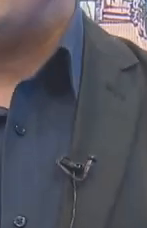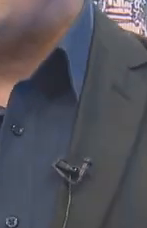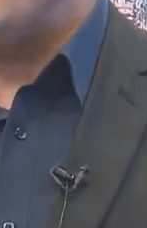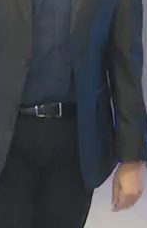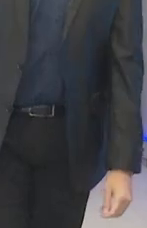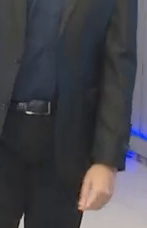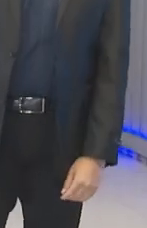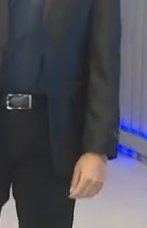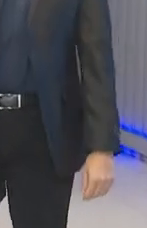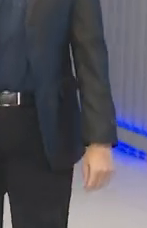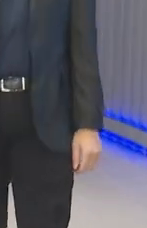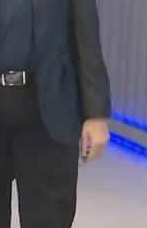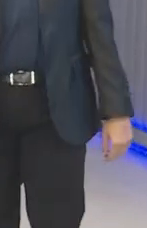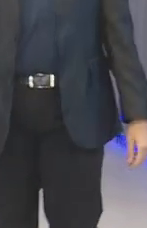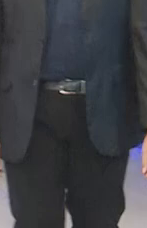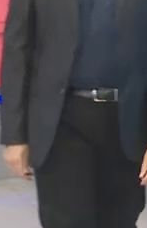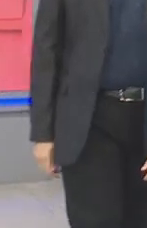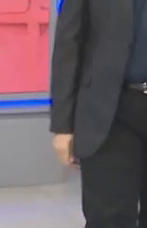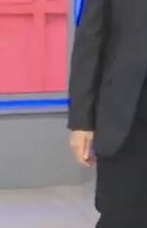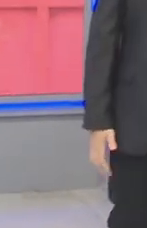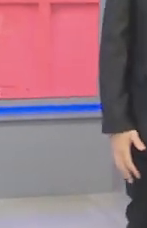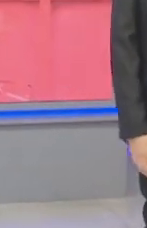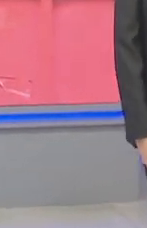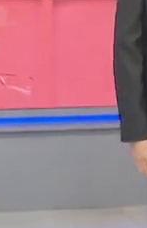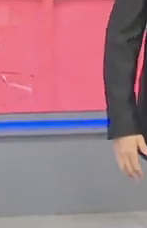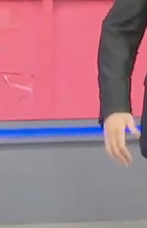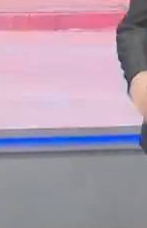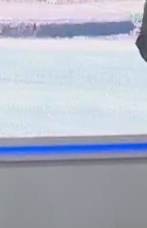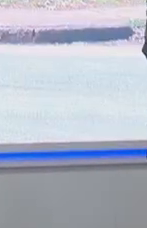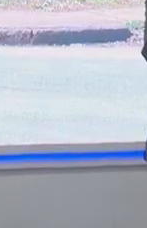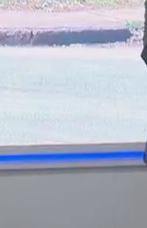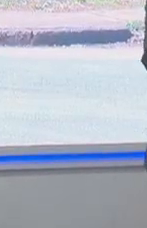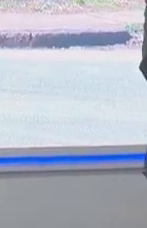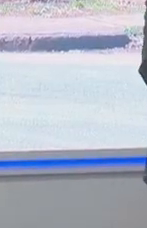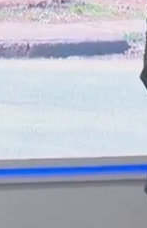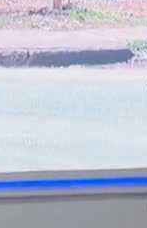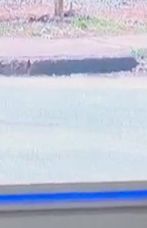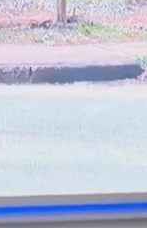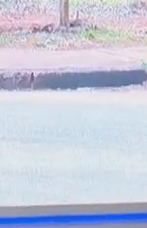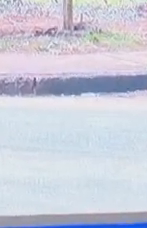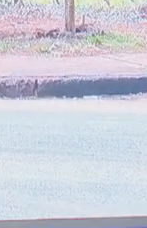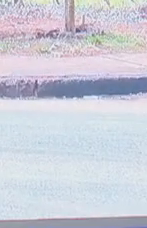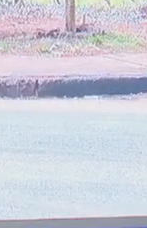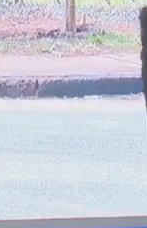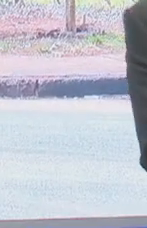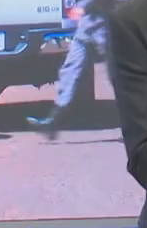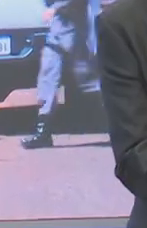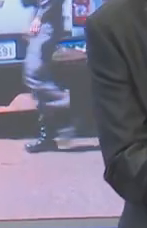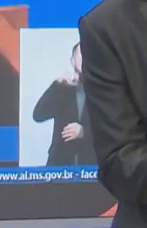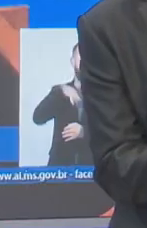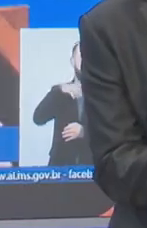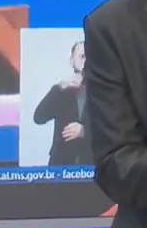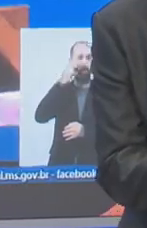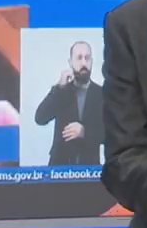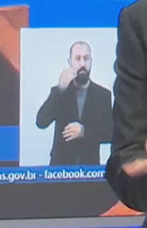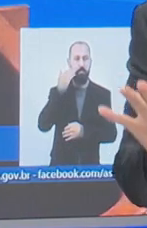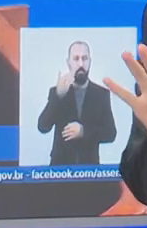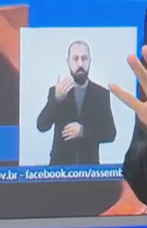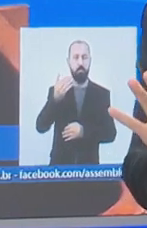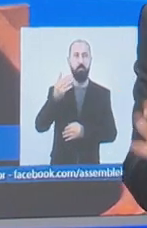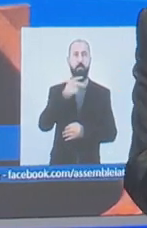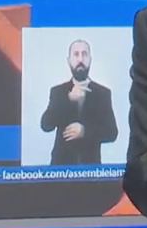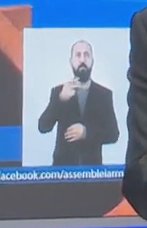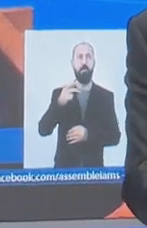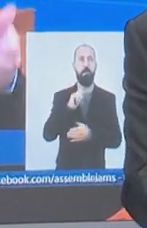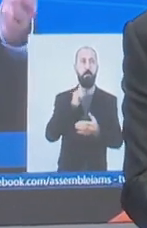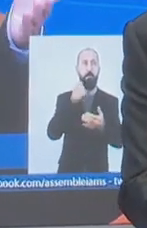O GAECO emitiu um relatório, né, informando que o deputado estadual Neno Razzucchi